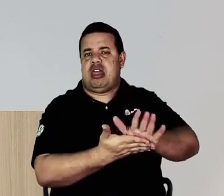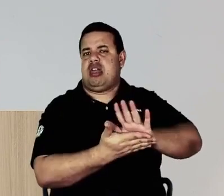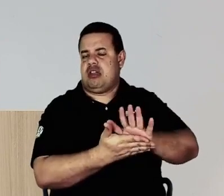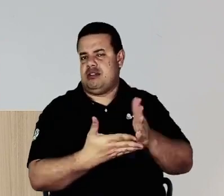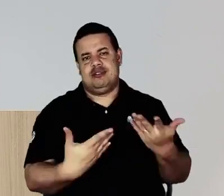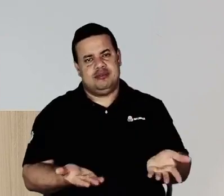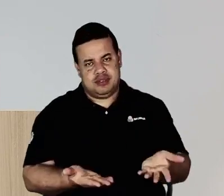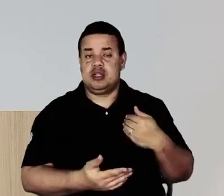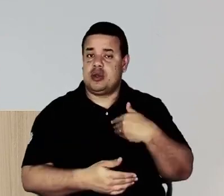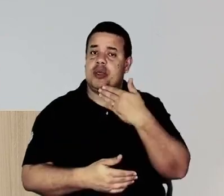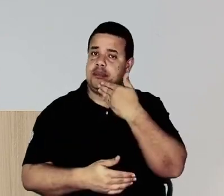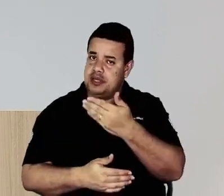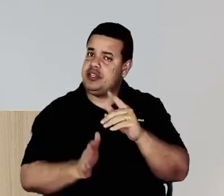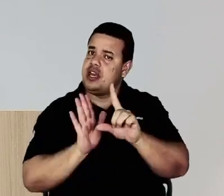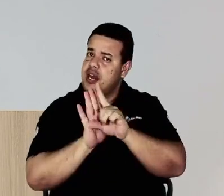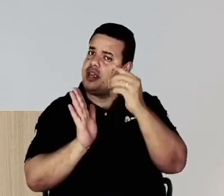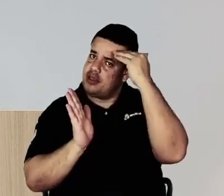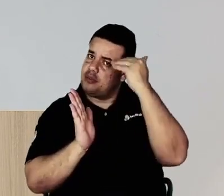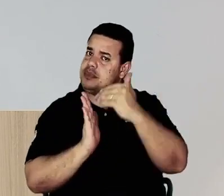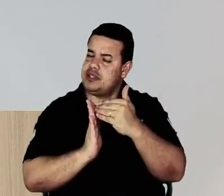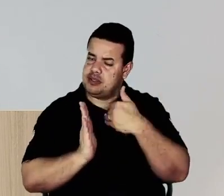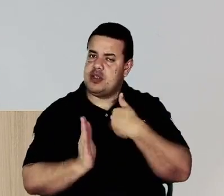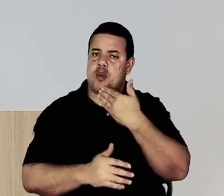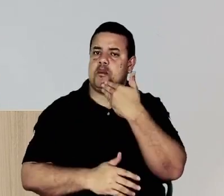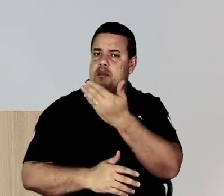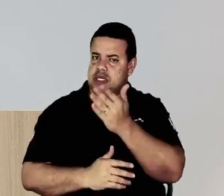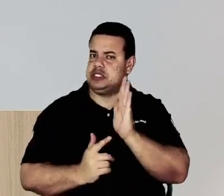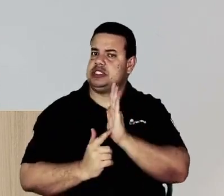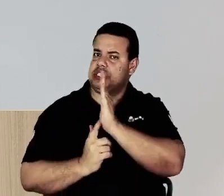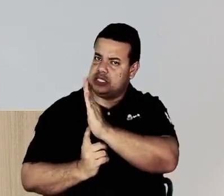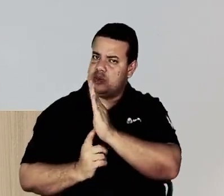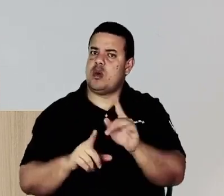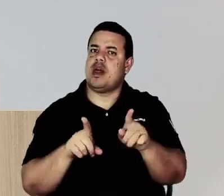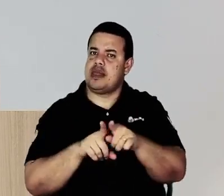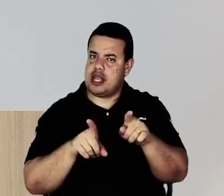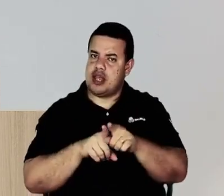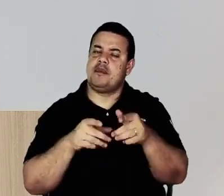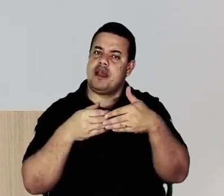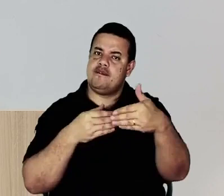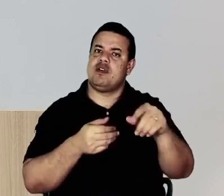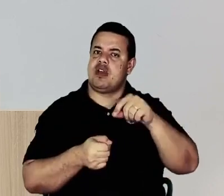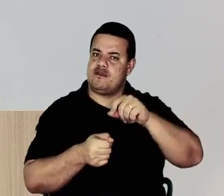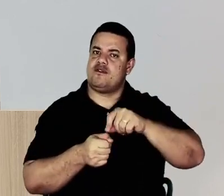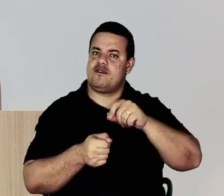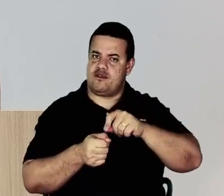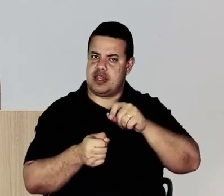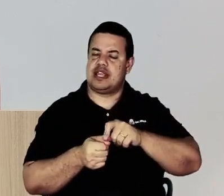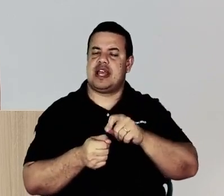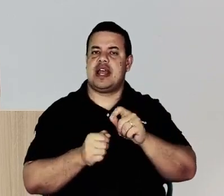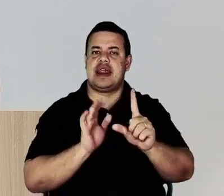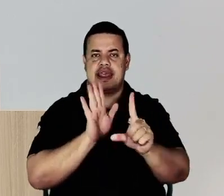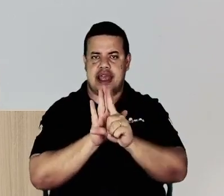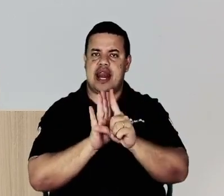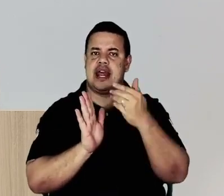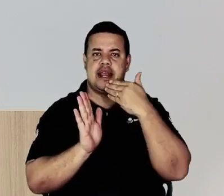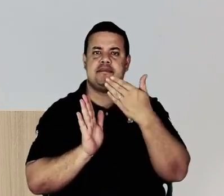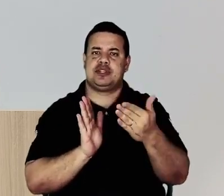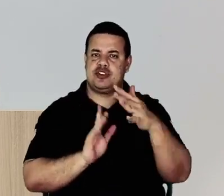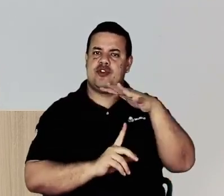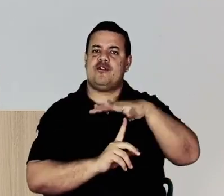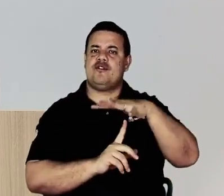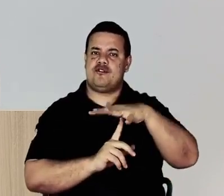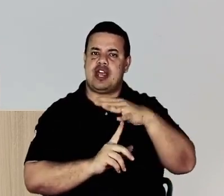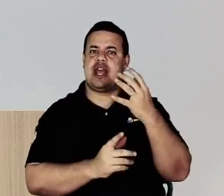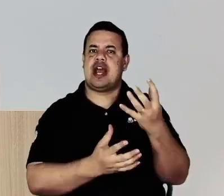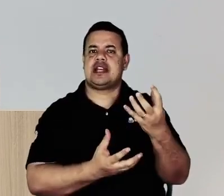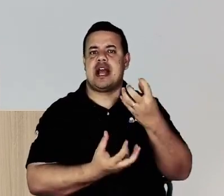que fizesse, eu espero que seja feito. Também será feito, está pedido na lei, feiras de adoção, porque tem muitos